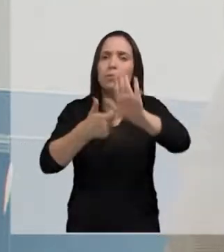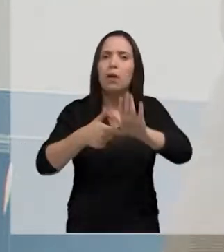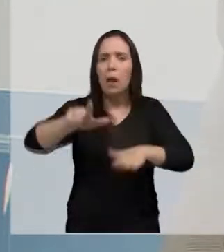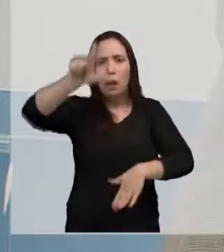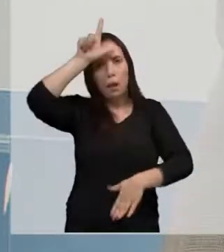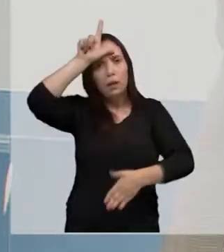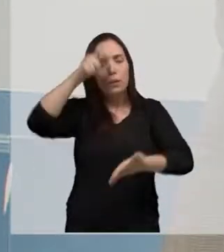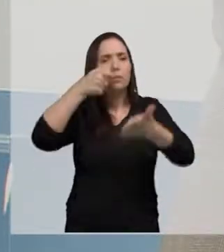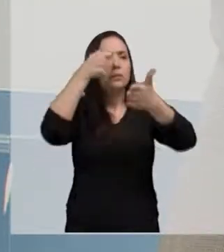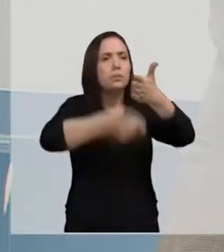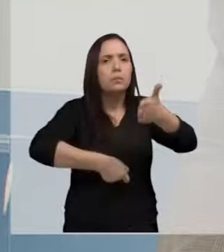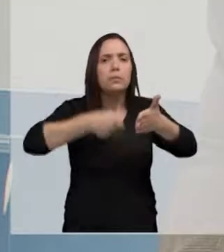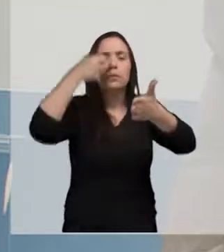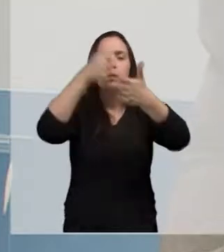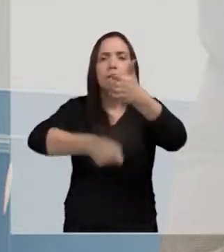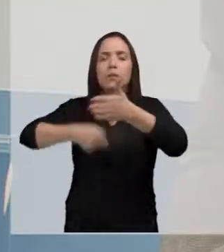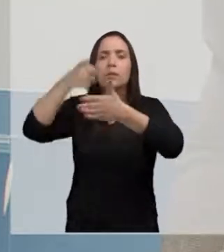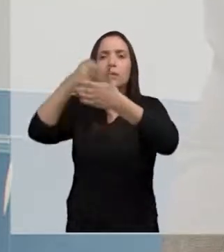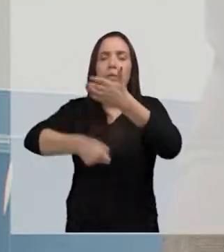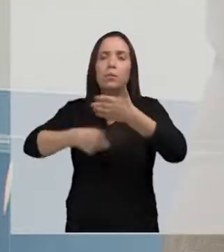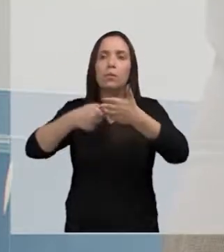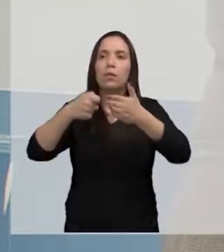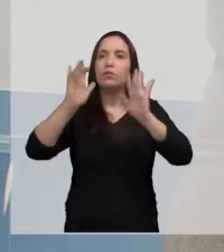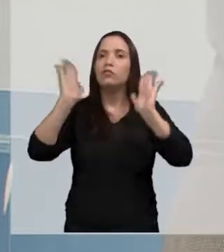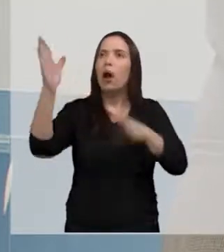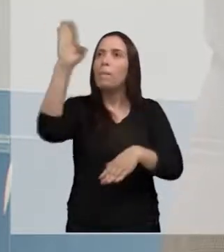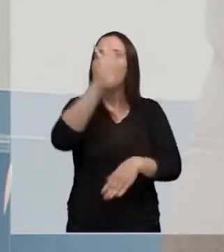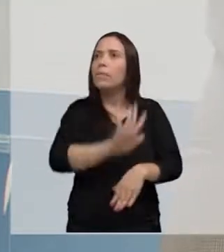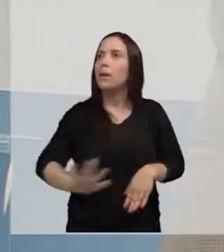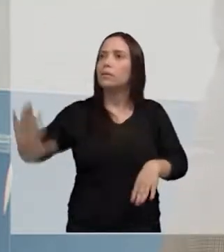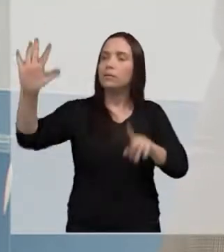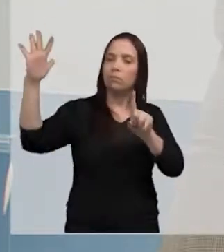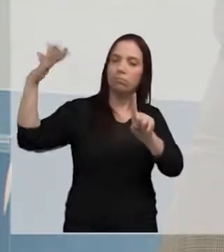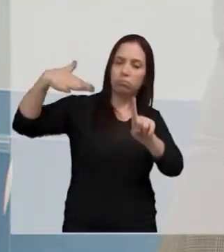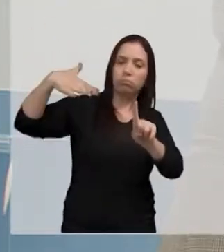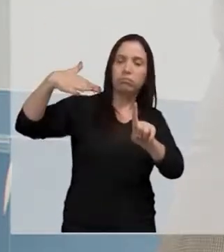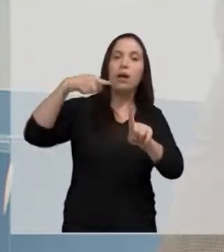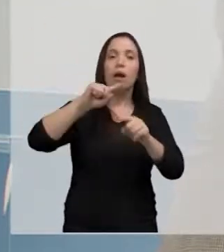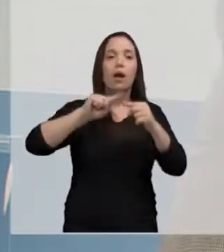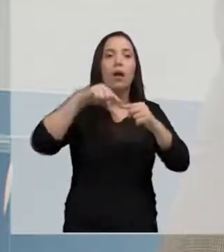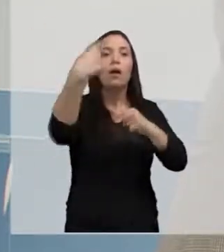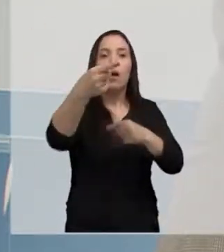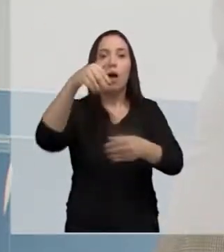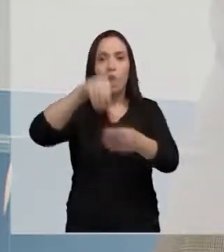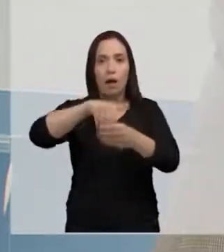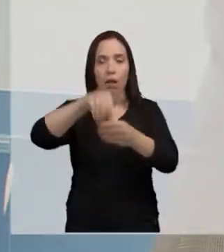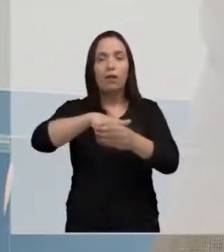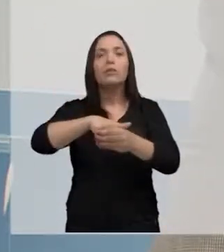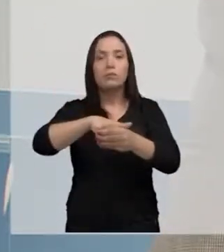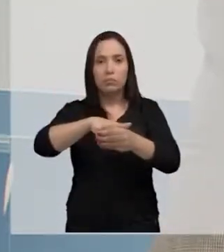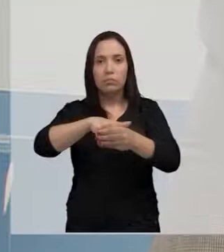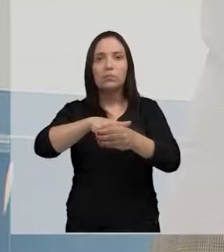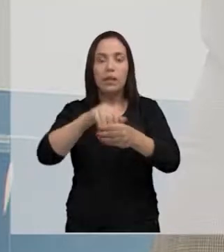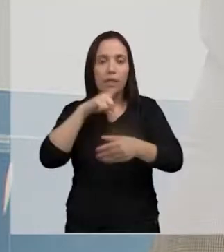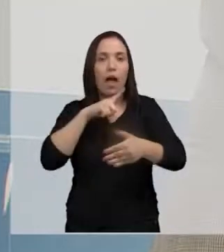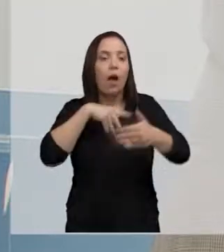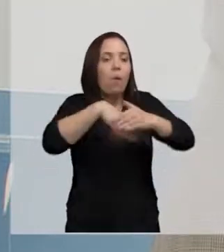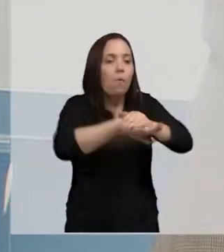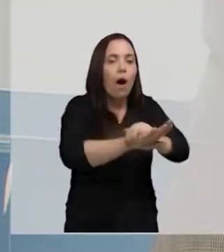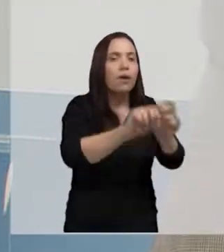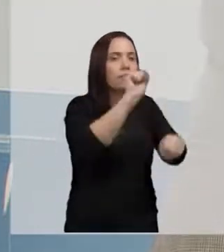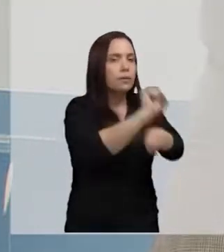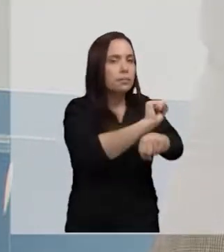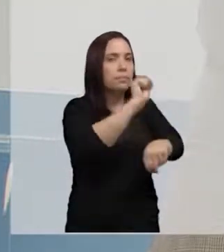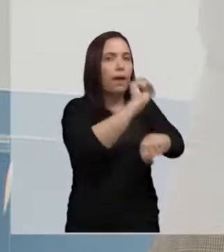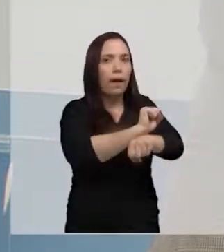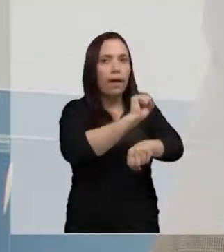se resguardou como uma liderança nacional para a próxima eleição. Se tem uma liderança nacional definida e guardada para a próxima eleição, só se